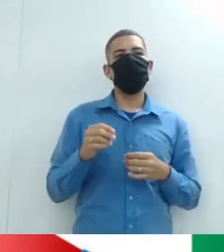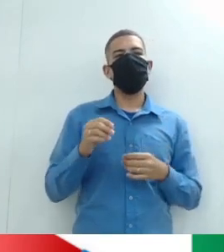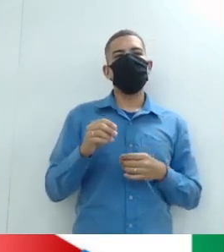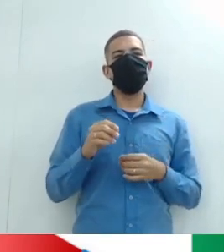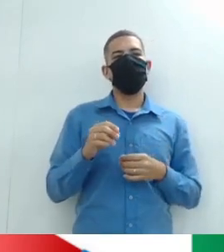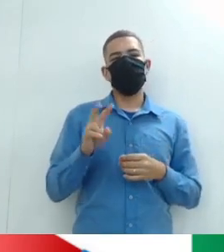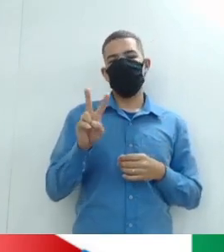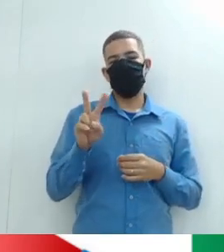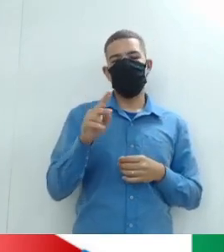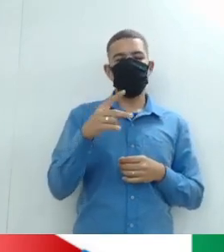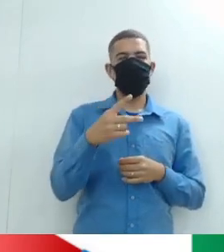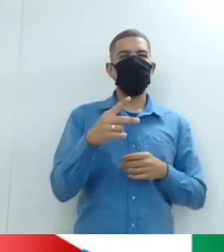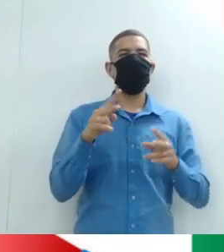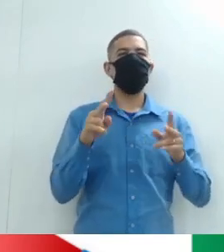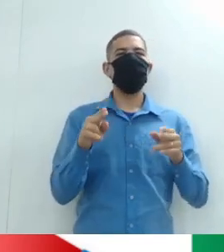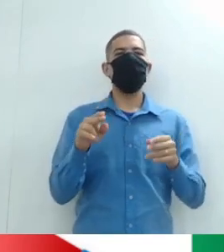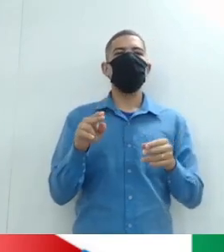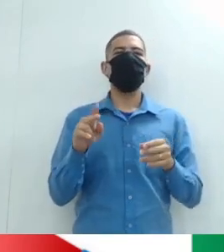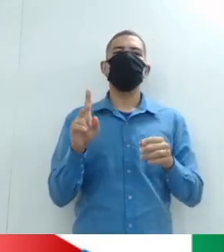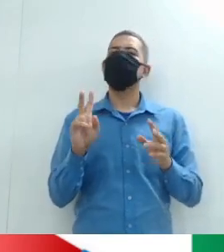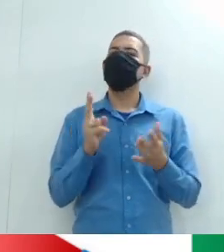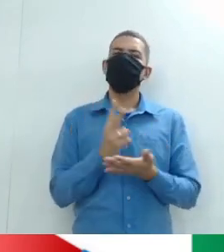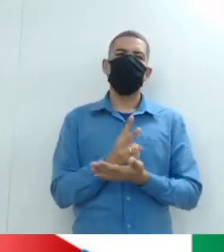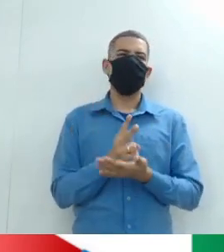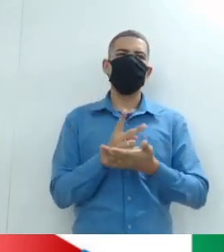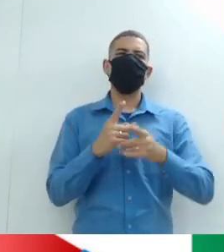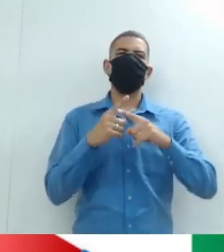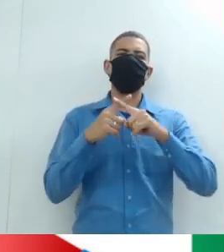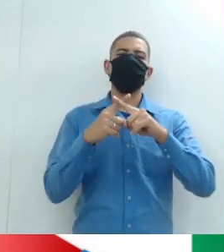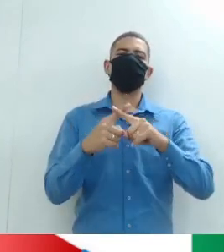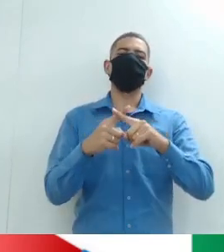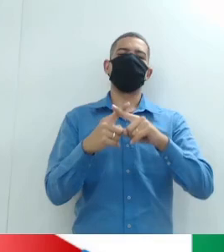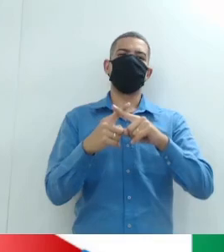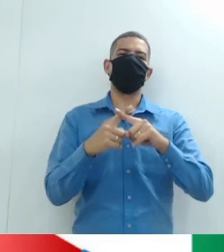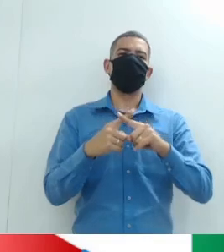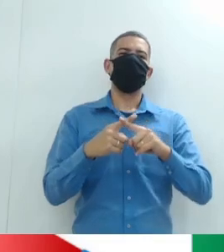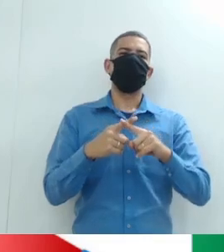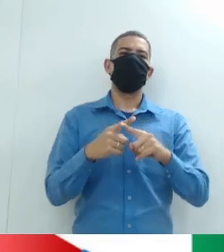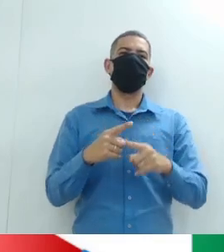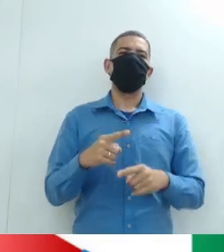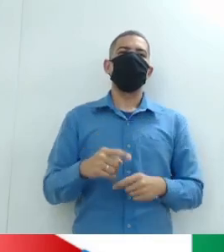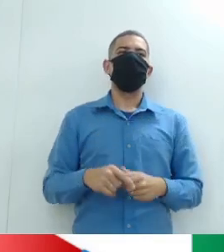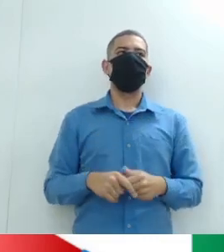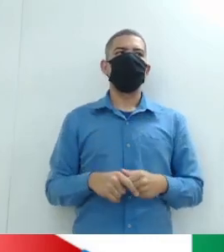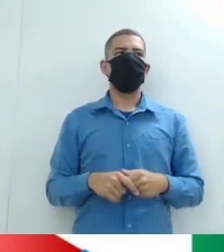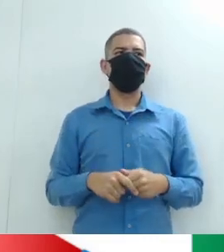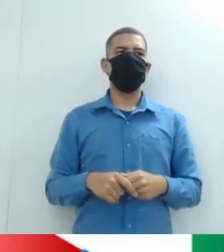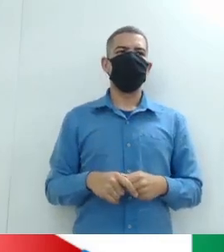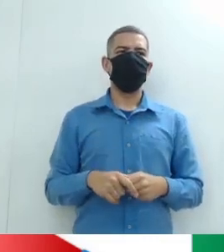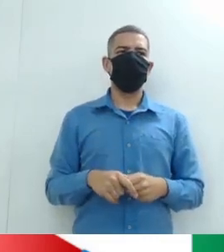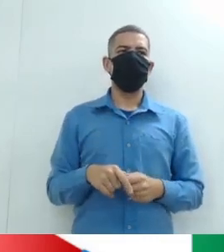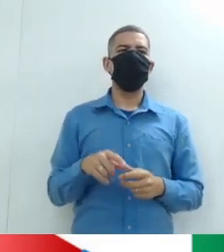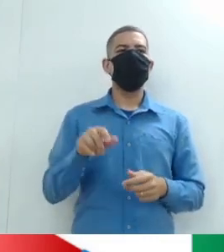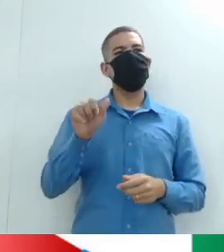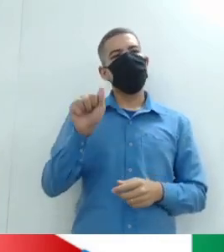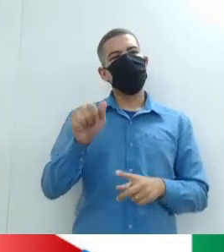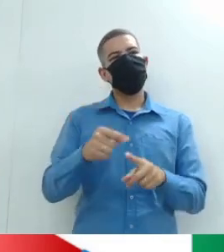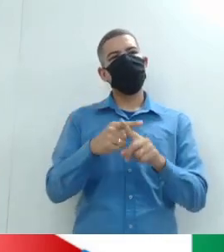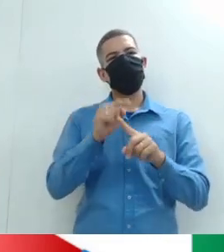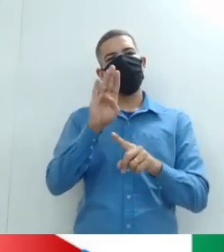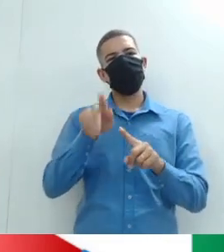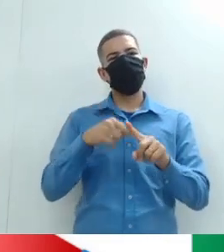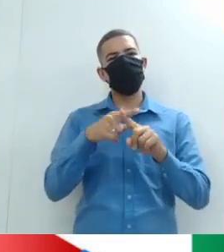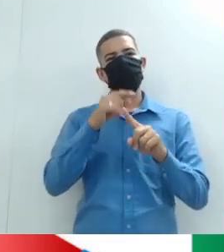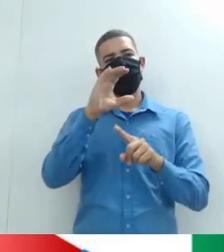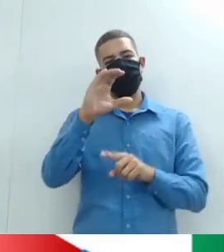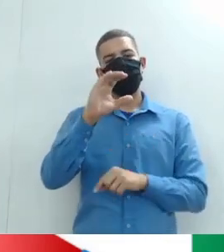é sempre a multiplicação, né, professor? Exatamente isso, ó. O volume desse paralelepípedo será A vezes